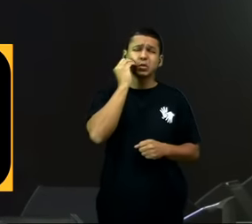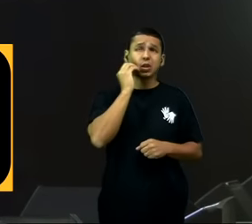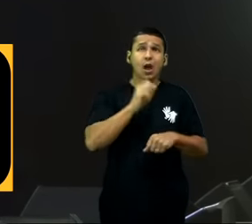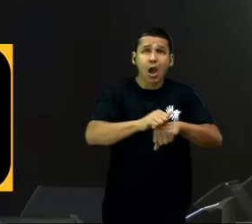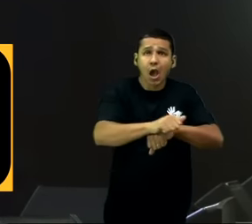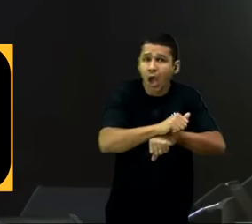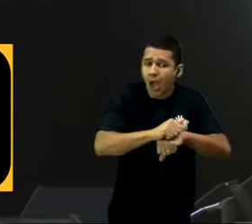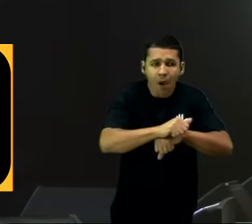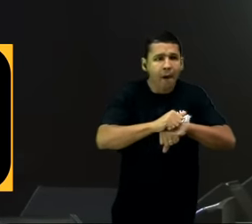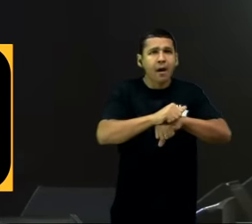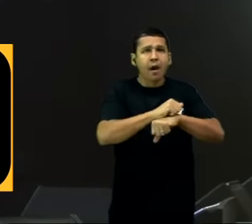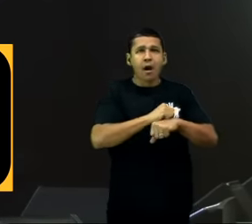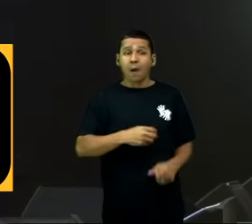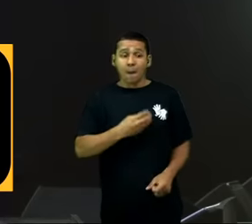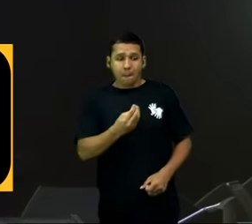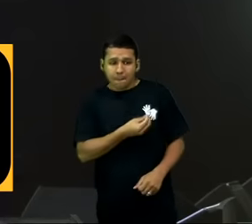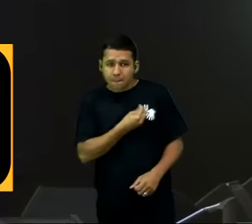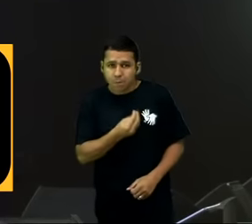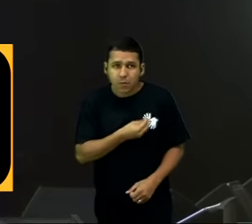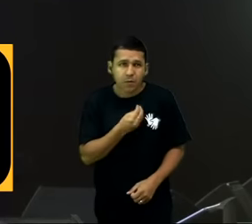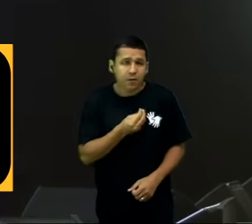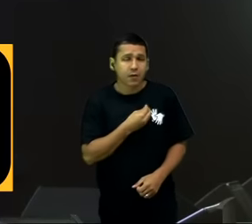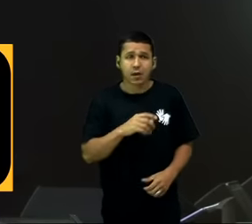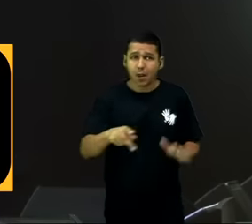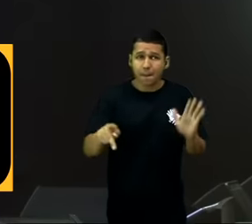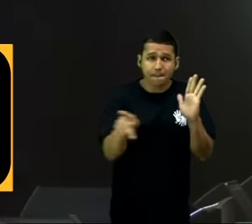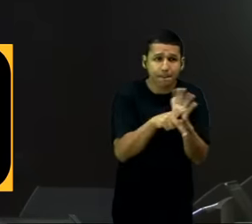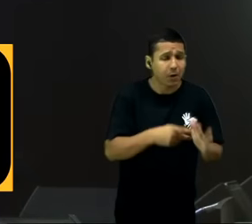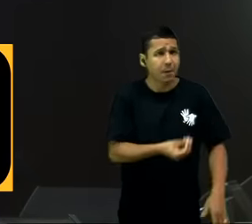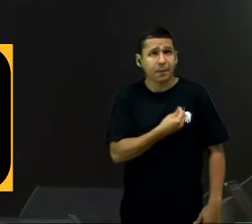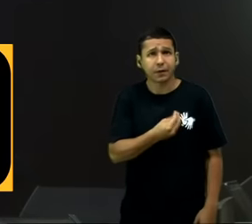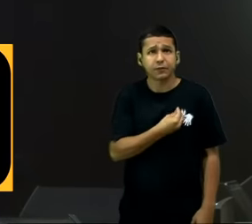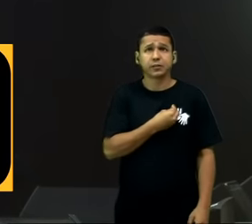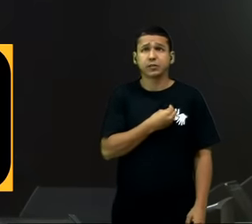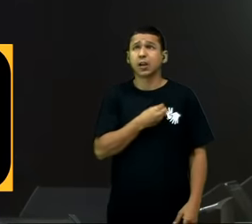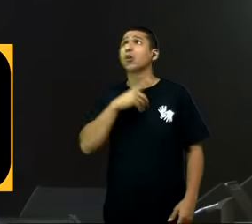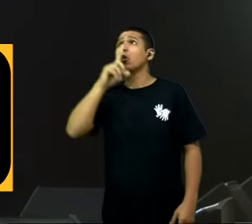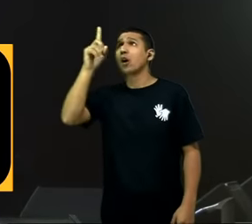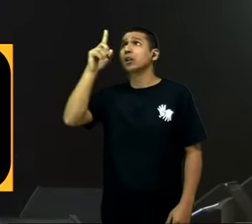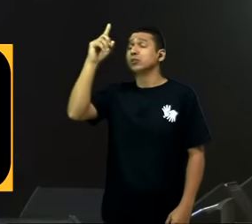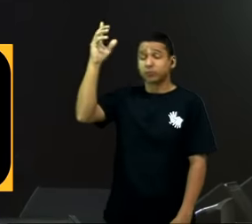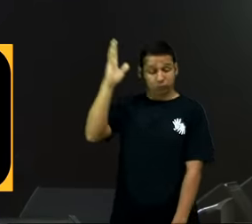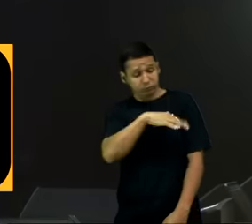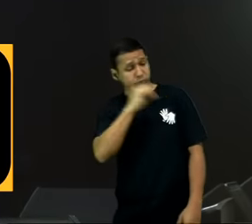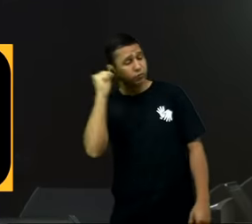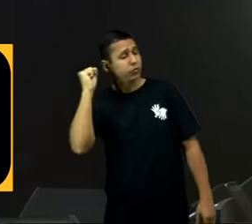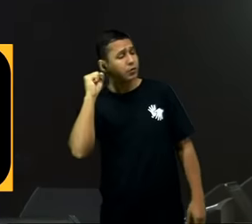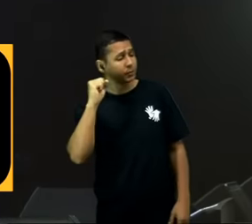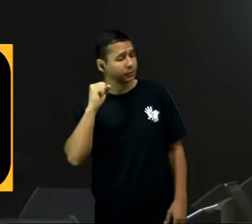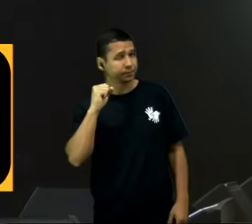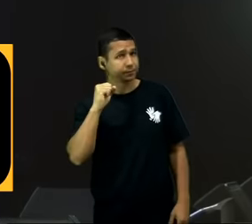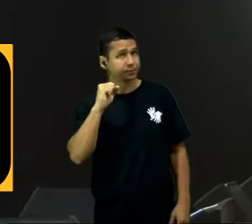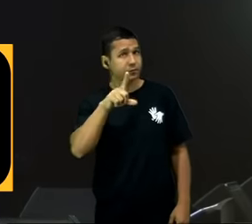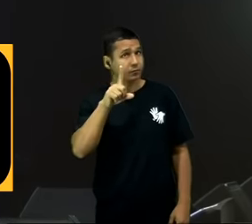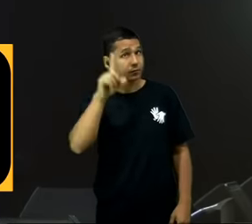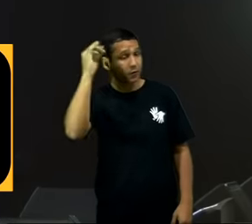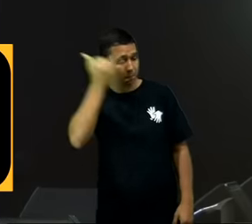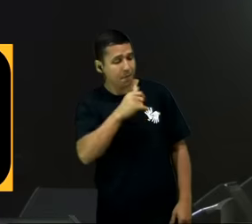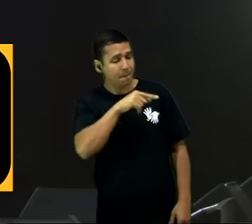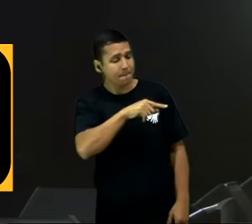está vivendo a própria vida, distraído com a promessa, vai receber agora um chacoalhão de Deus. Pega teu filho, olha o que Deus fala para